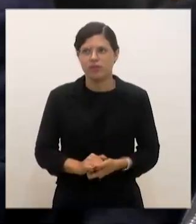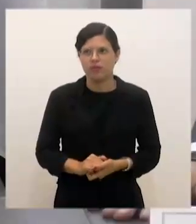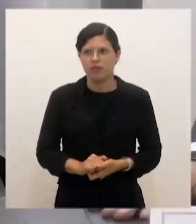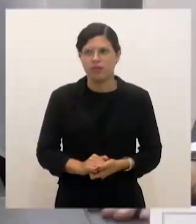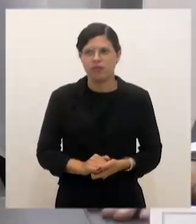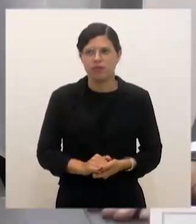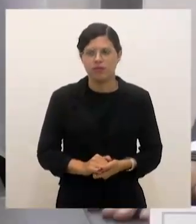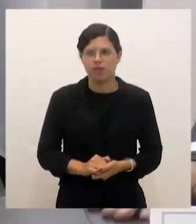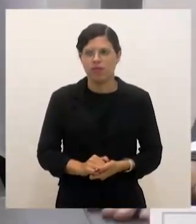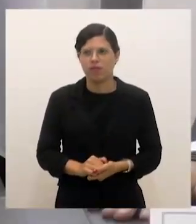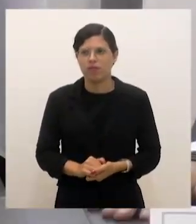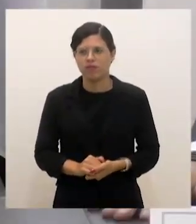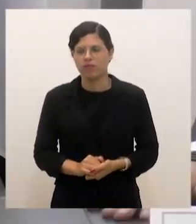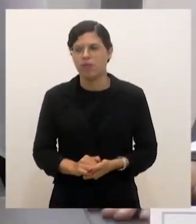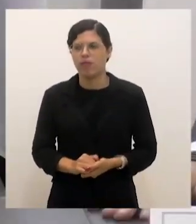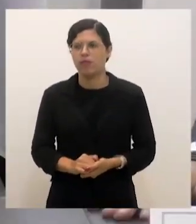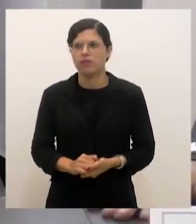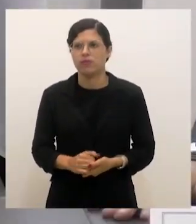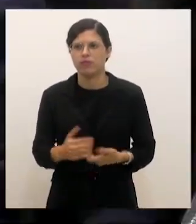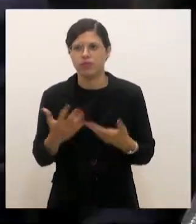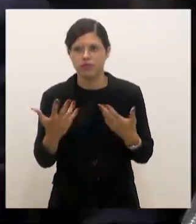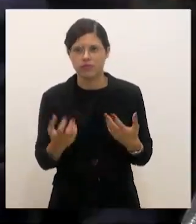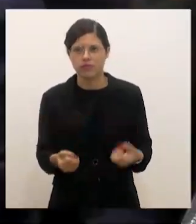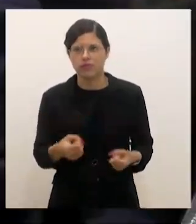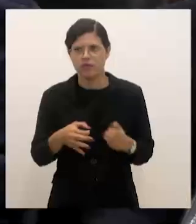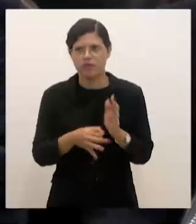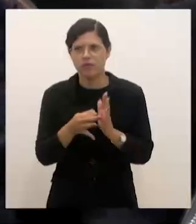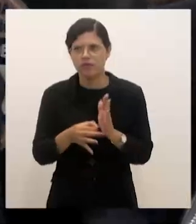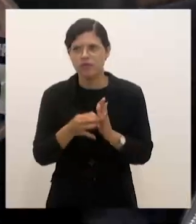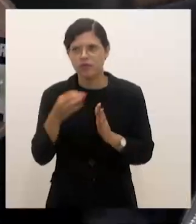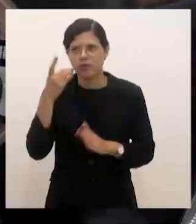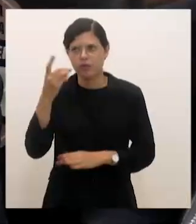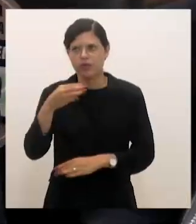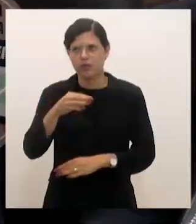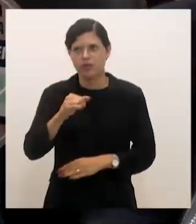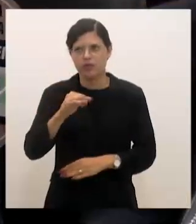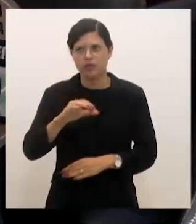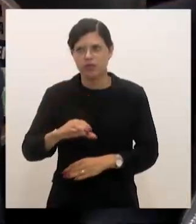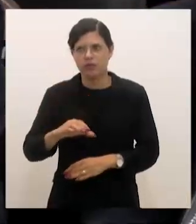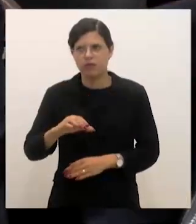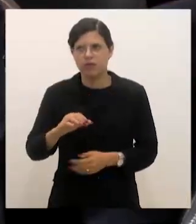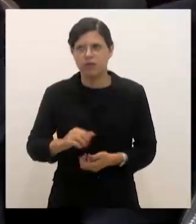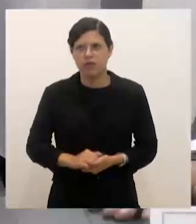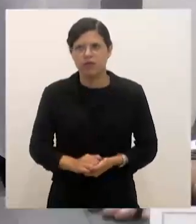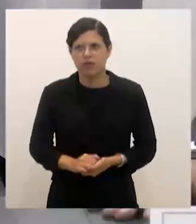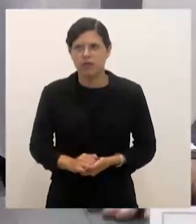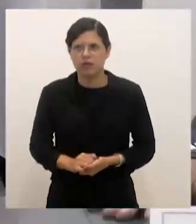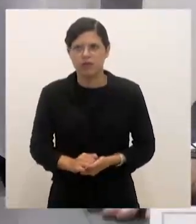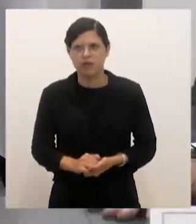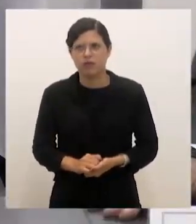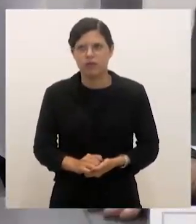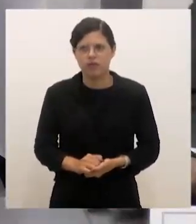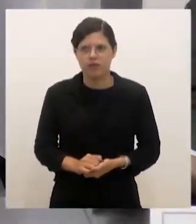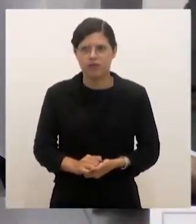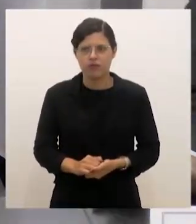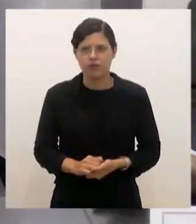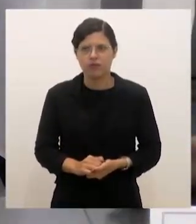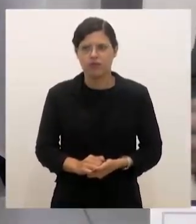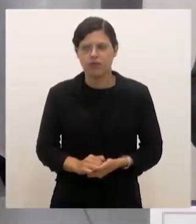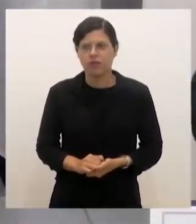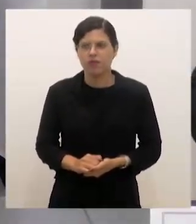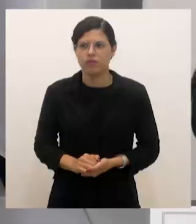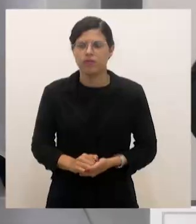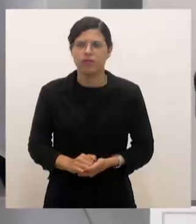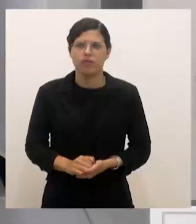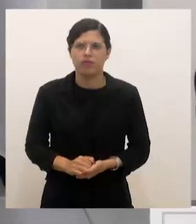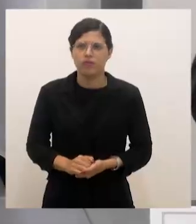É para acatar a sugestão do deputado Mink. Está acatado. Pela constitucionalidade com emenda. Uma emenda de quê? Até eu tô Repete. Não, eu quero saber. É para fazer a A alteração emenda é da que